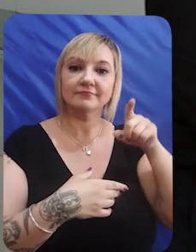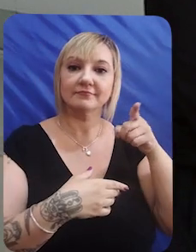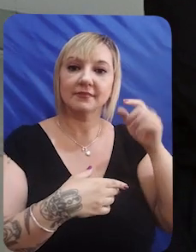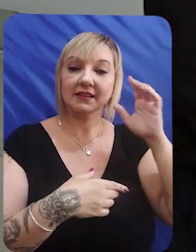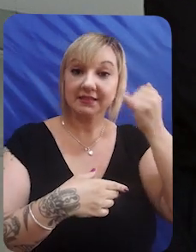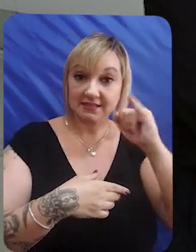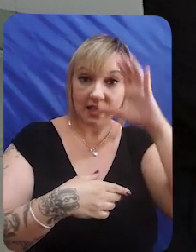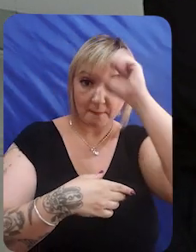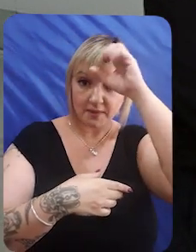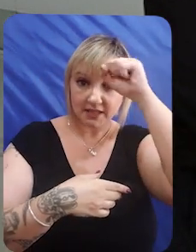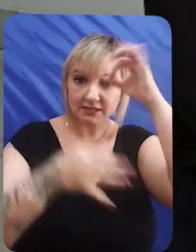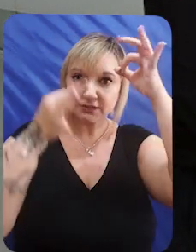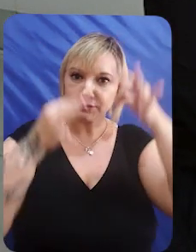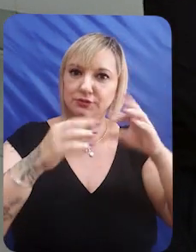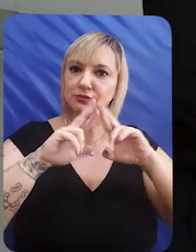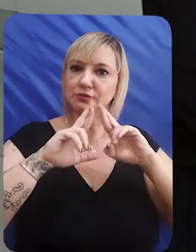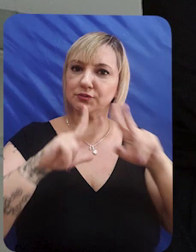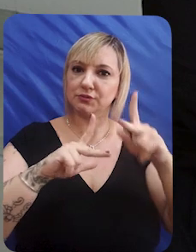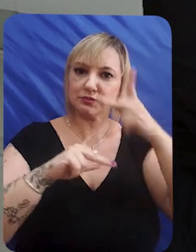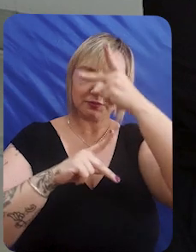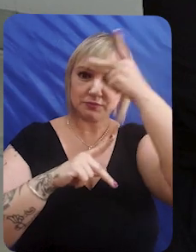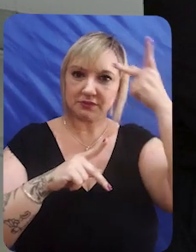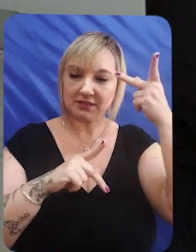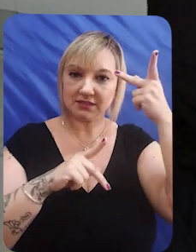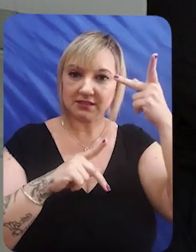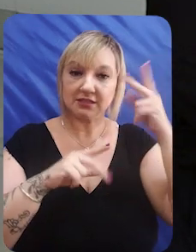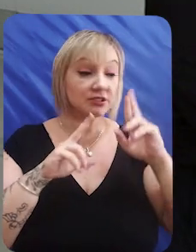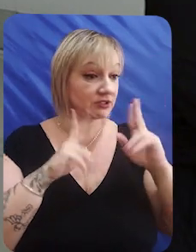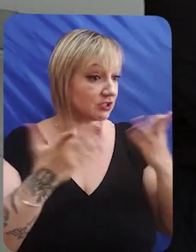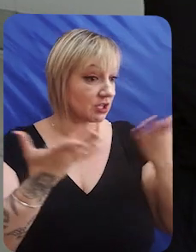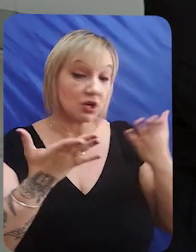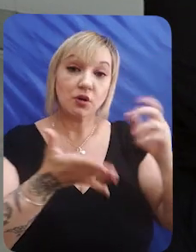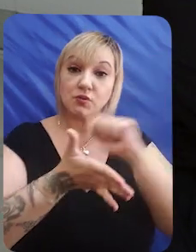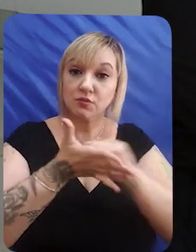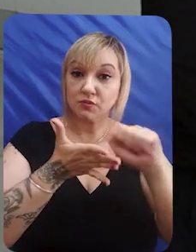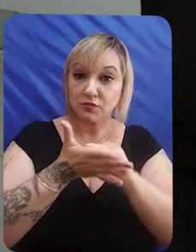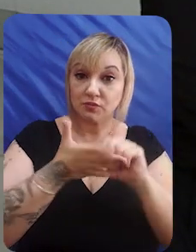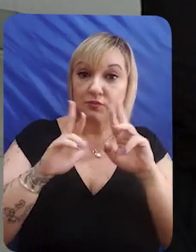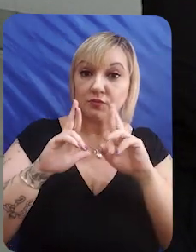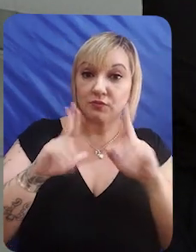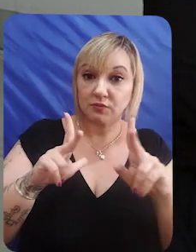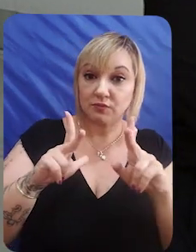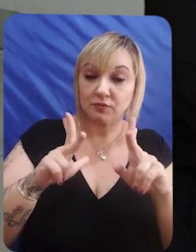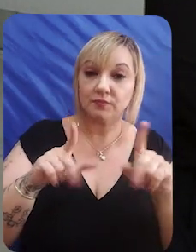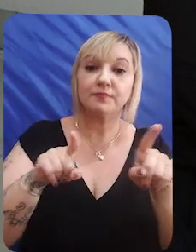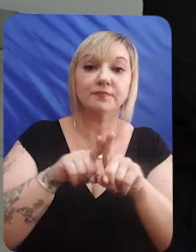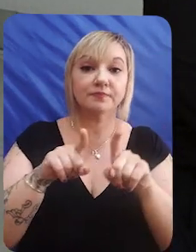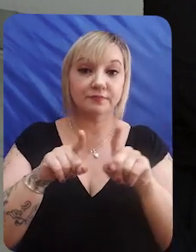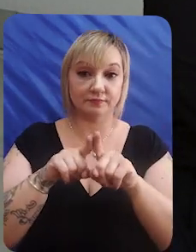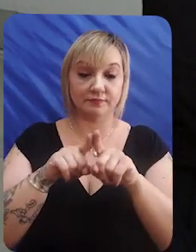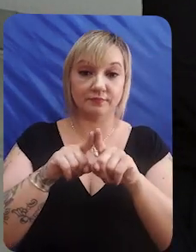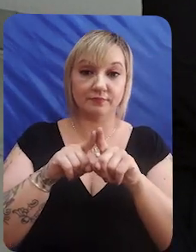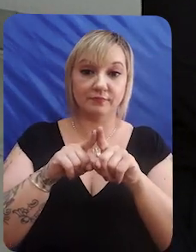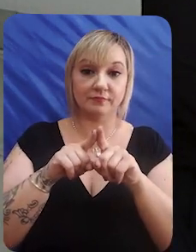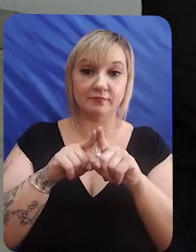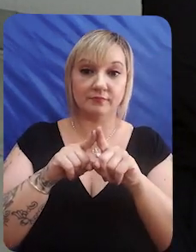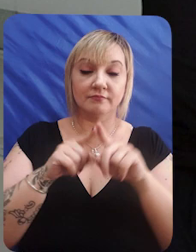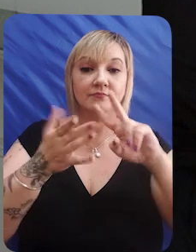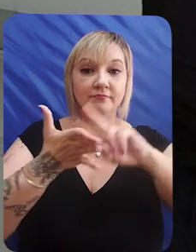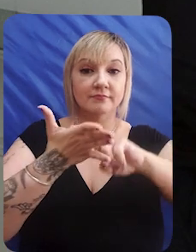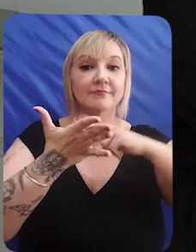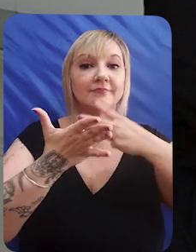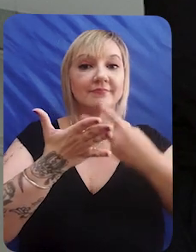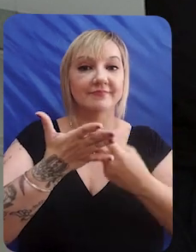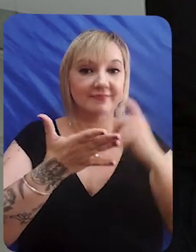já que você aprendeu de uma maneira diferente, a pessoa está aprendendo de uma maneira diferente a escrever, e essa nossa entrevista vai ser traduzida depois